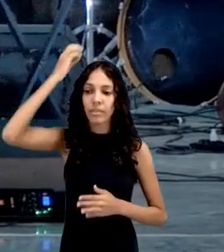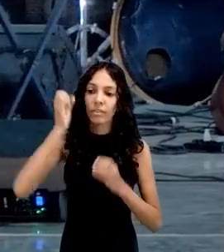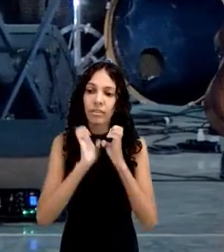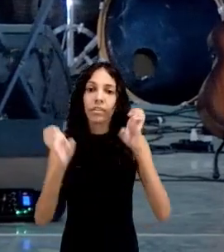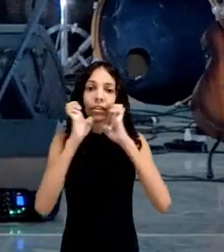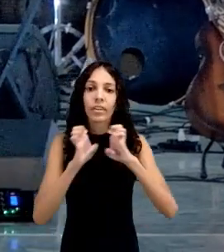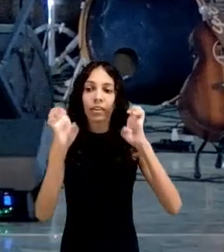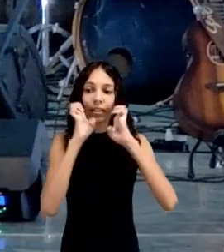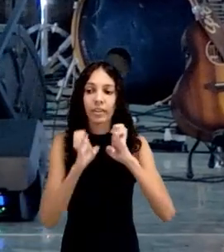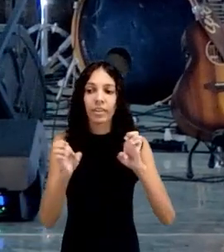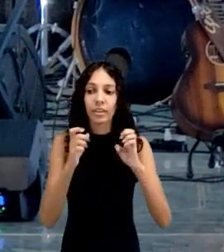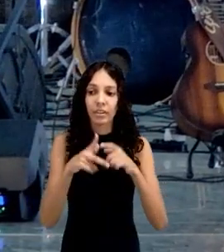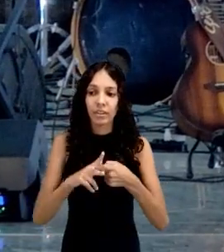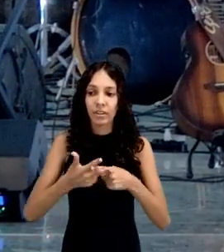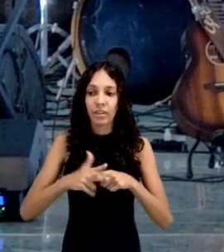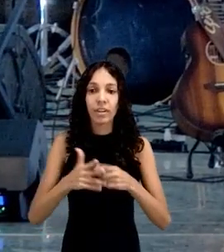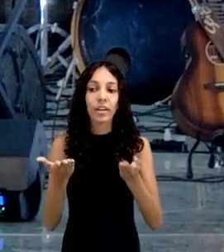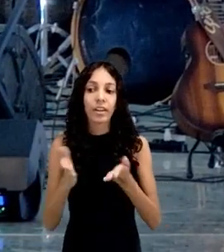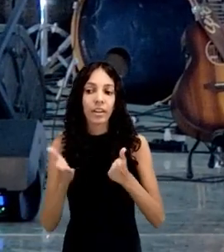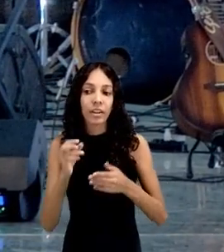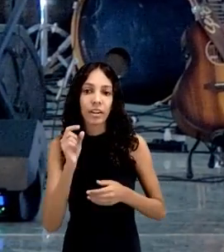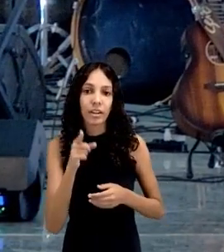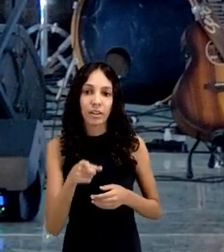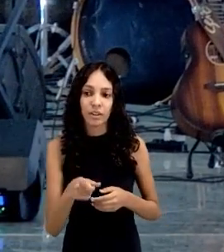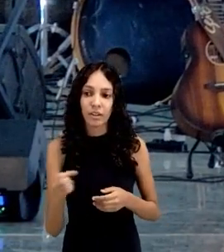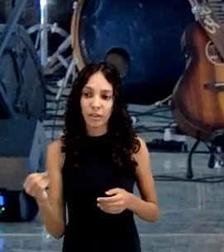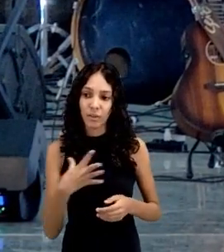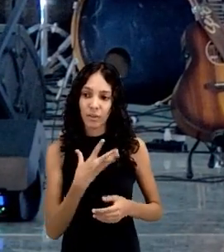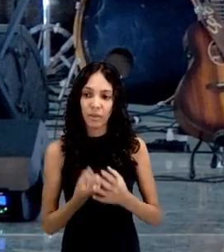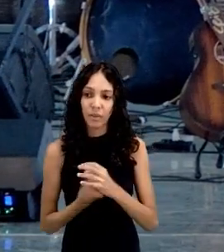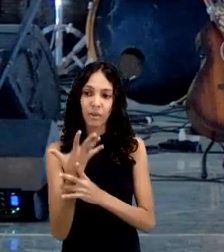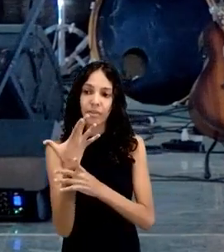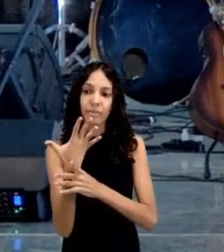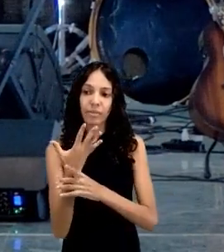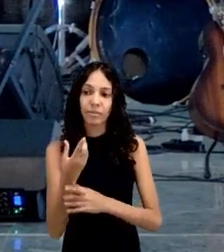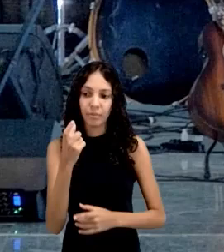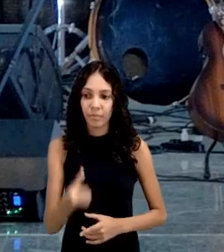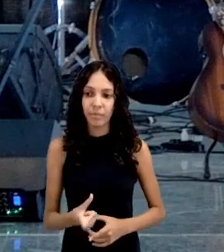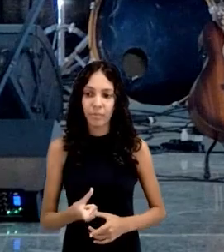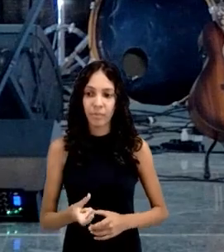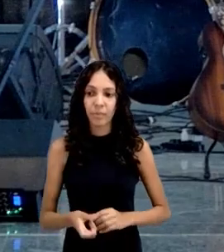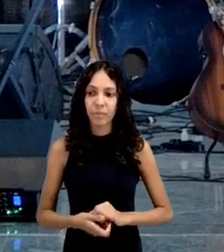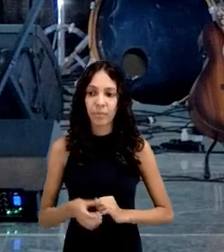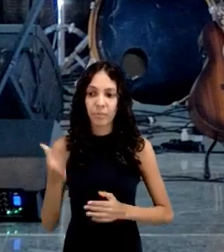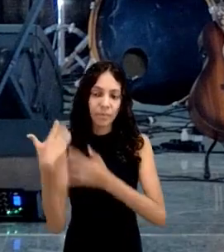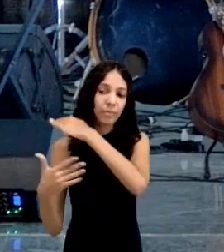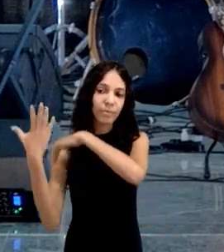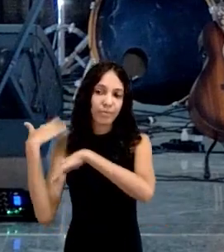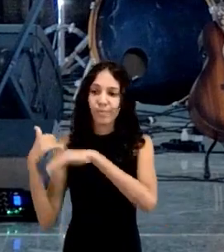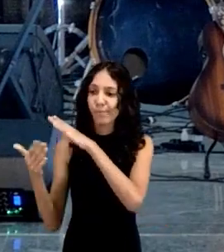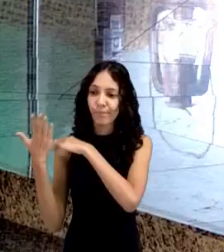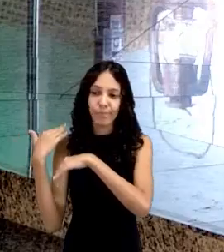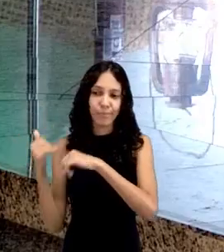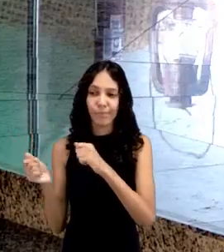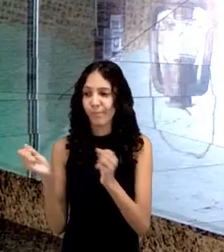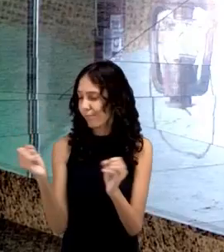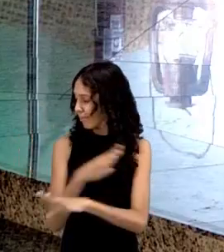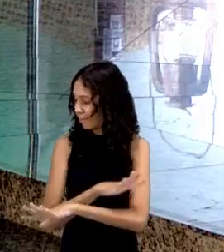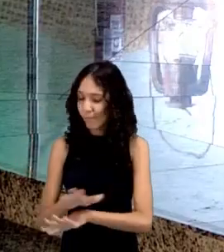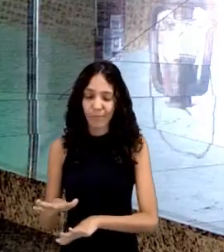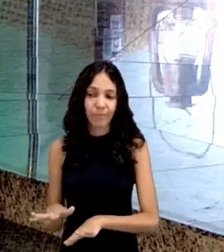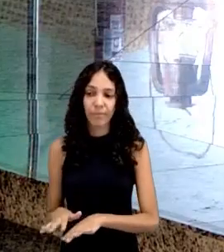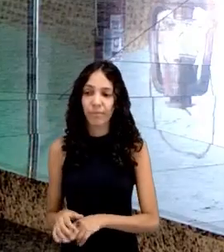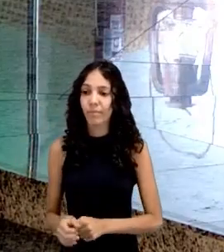quê? As coisas velhas passaram. As coisas velhas precisam ficar